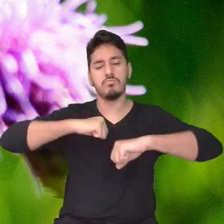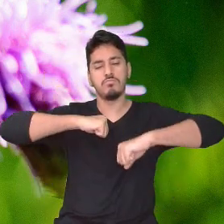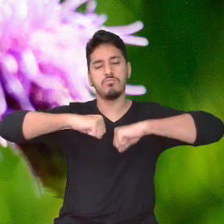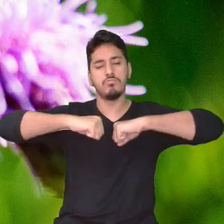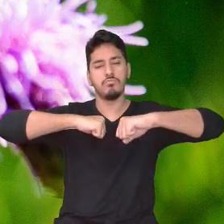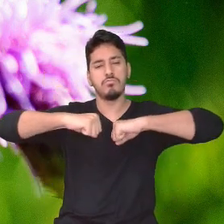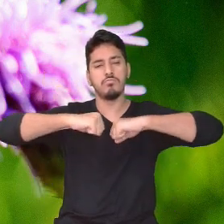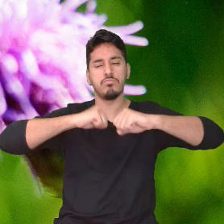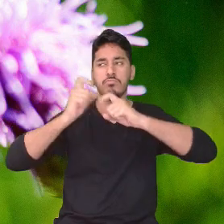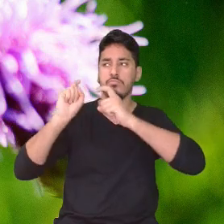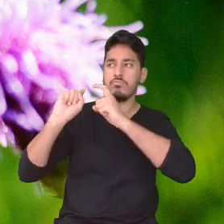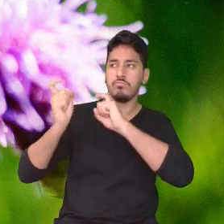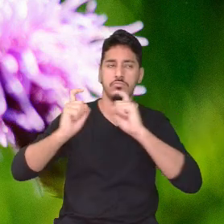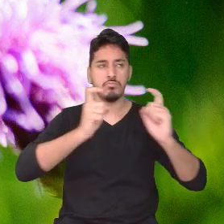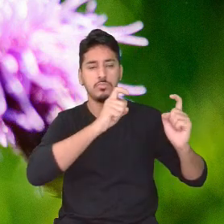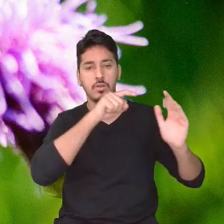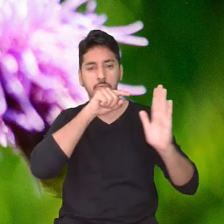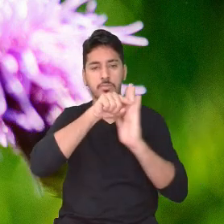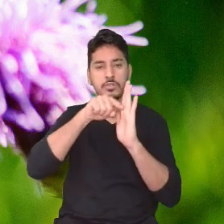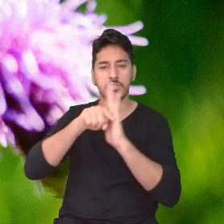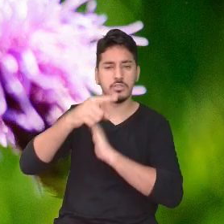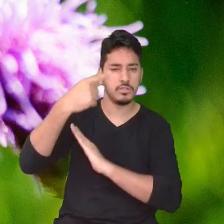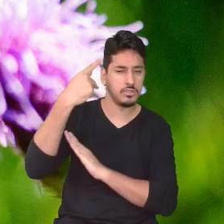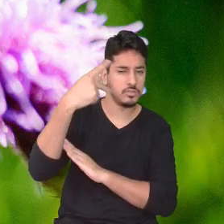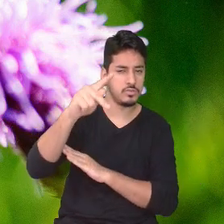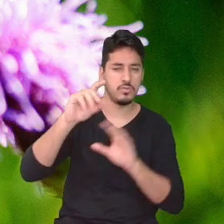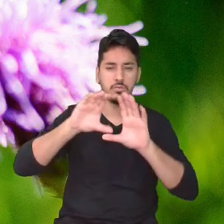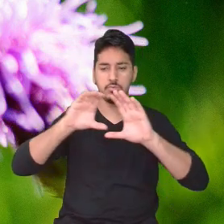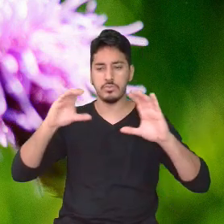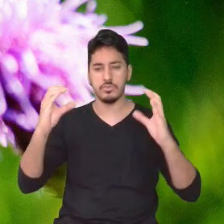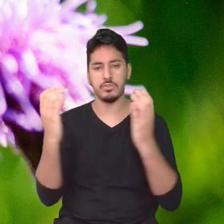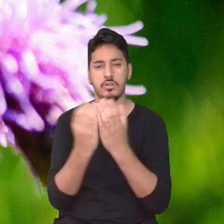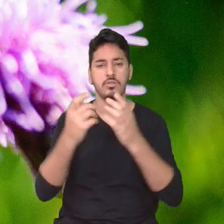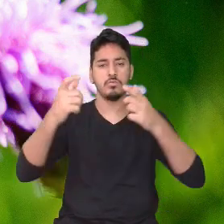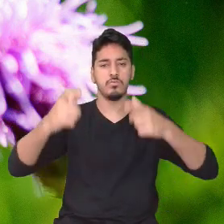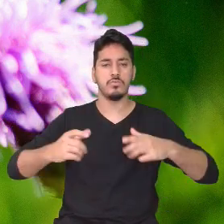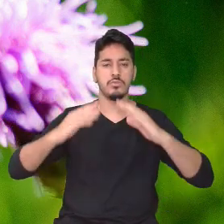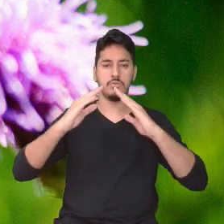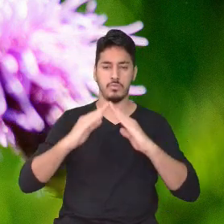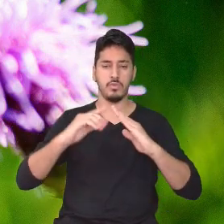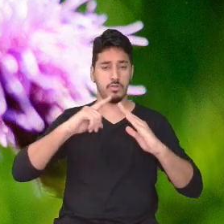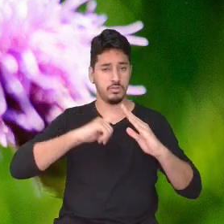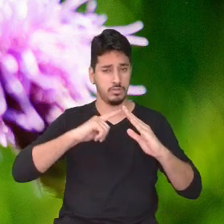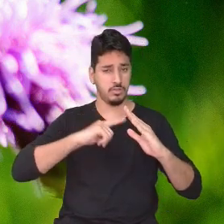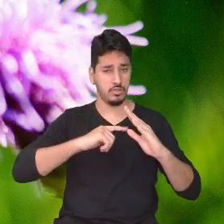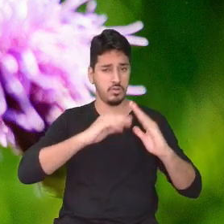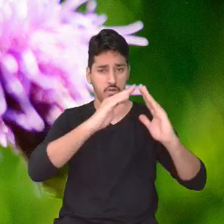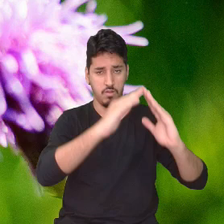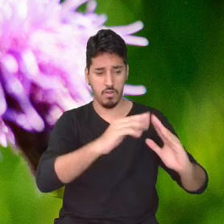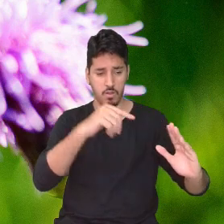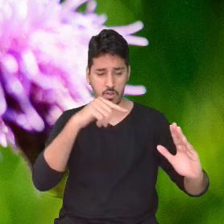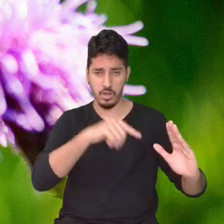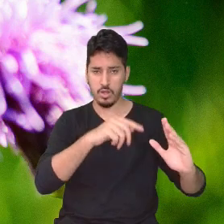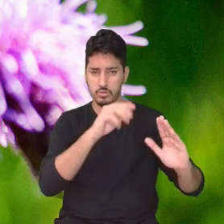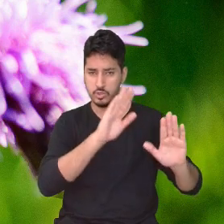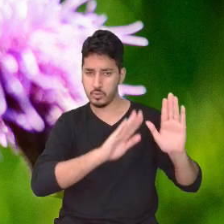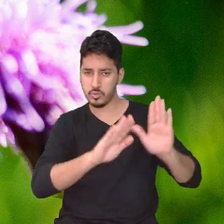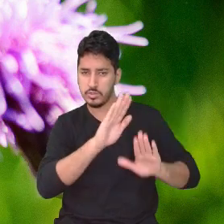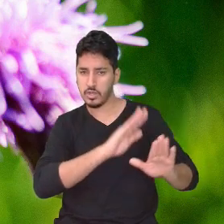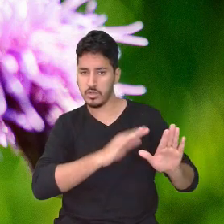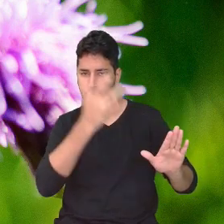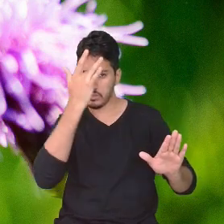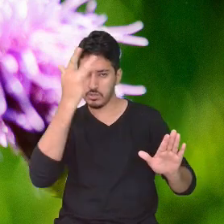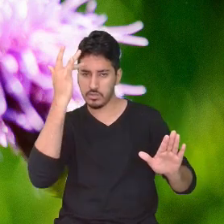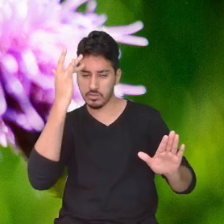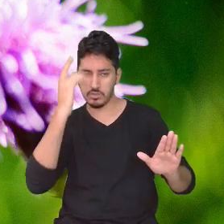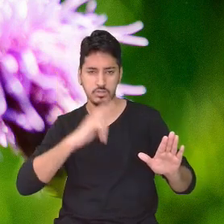uma conversa, uma pesquisa entre vocês. Na sua comunidade, onde você mora, existem locais de cuidado com a saúde mental? Tem algum